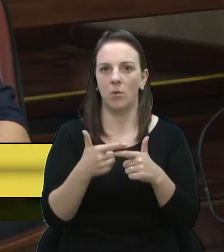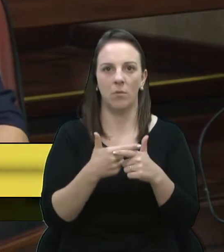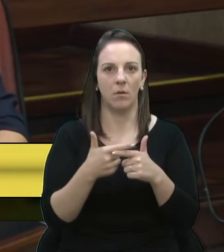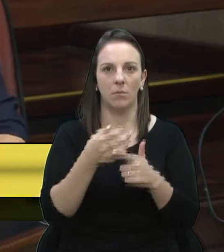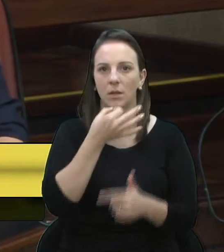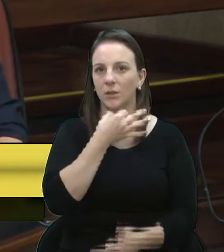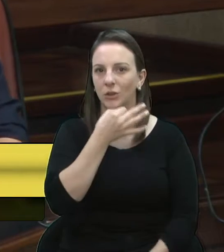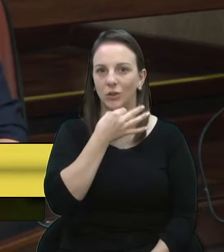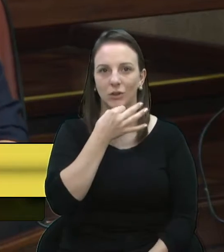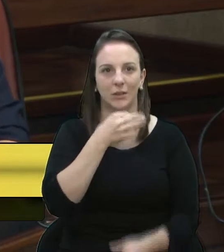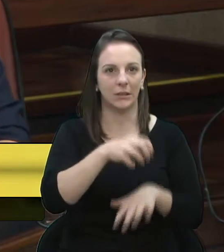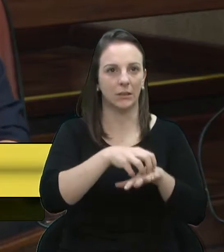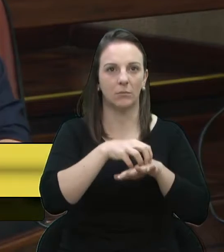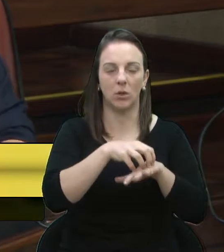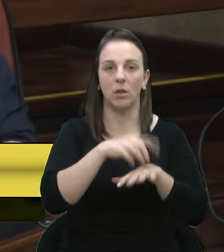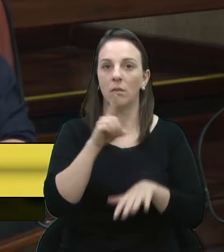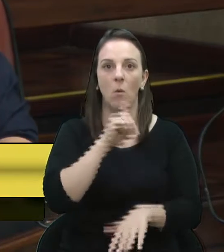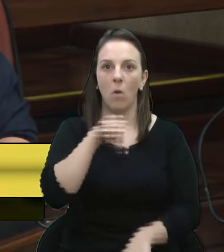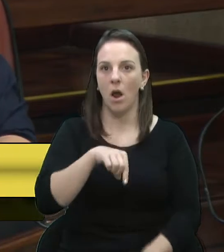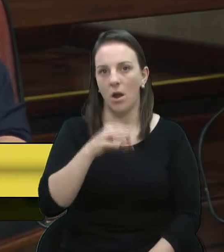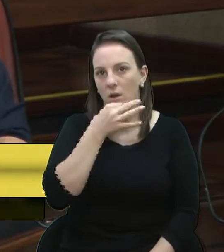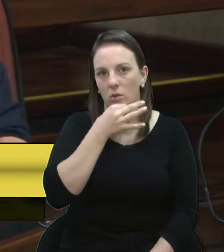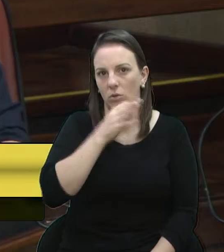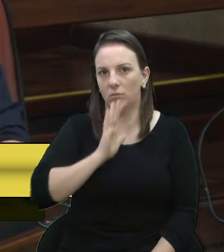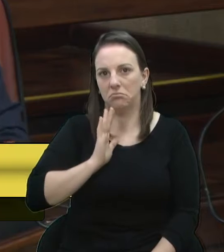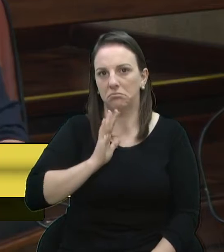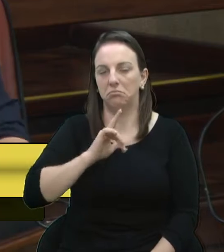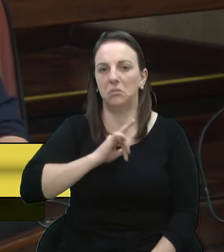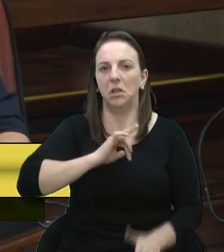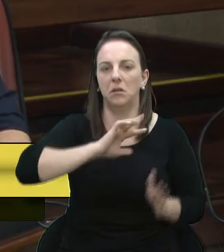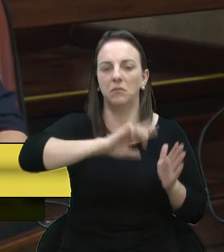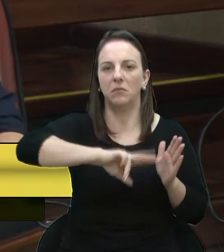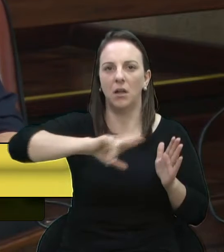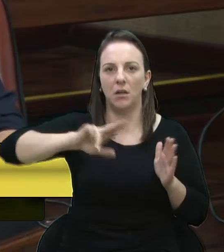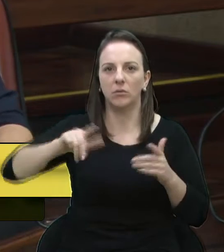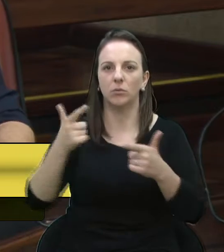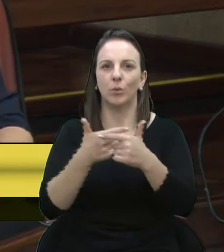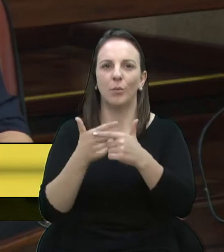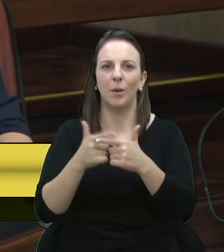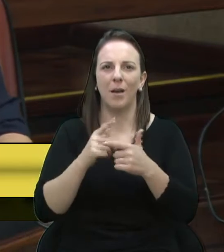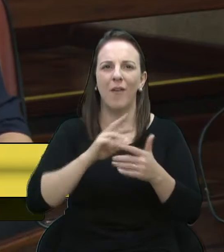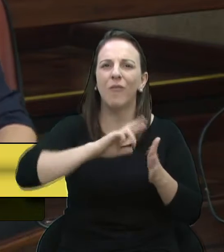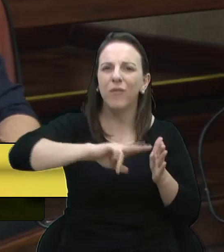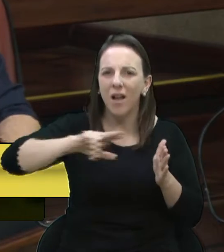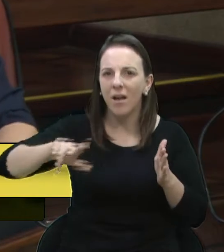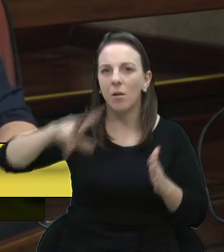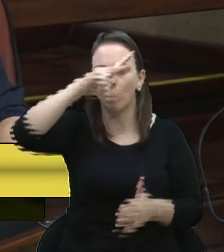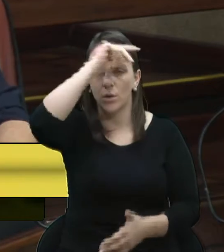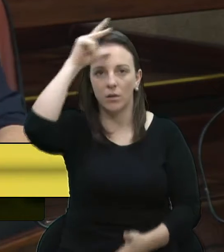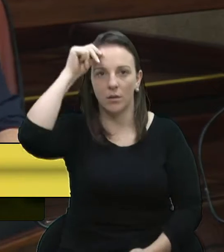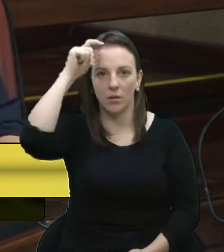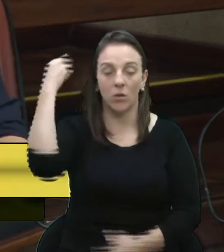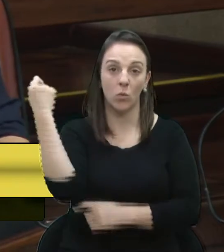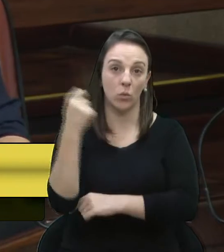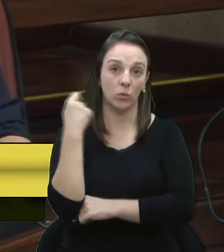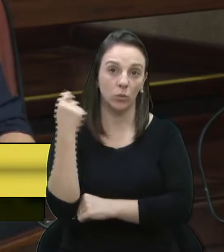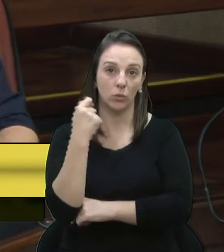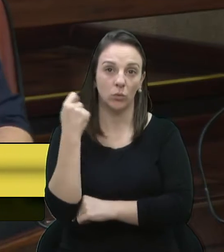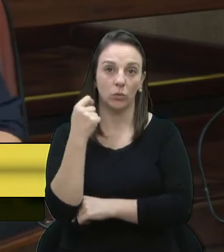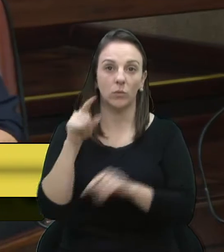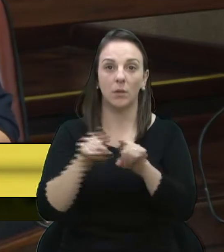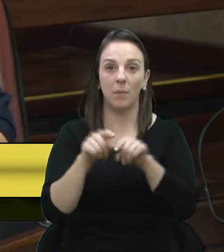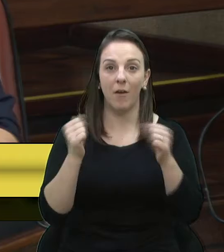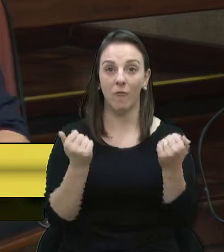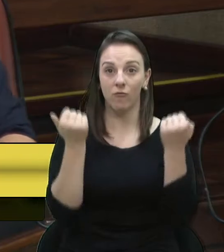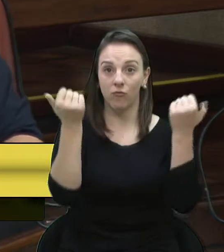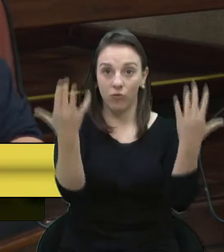o público. Não é um problema. Nós tivemos vários problemas aí em vários municípios, tanto do Rio Grande do Sul quanto fora do Rio Grande do Sul. Nós